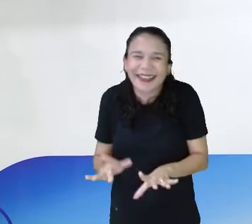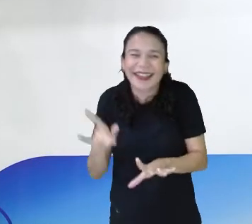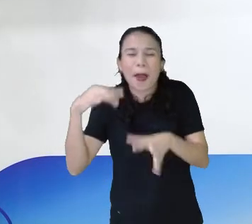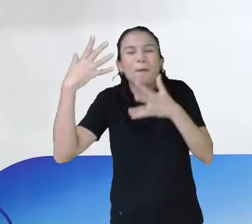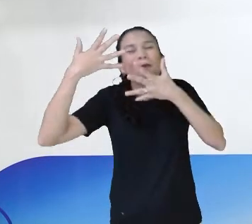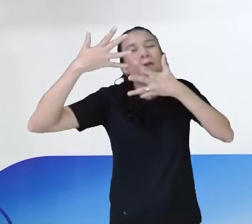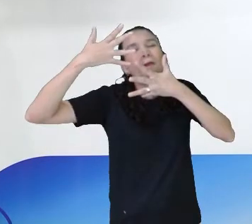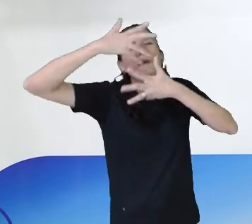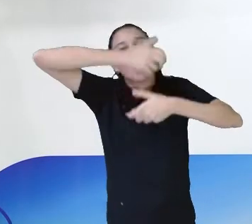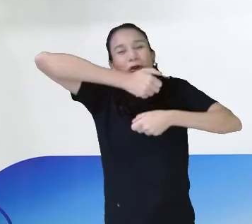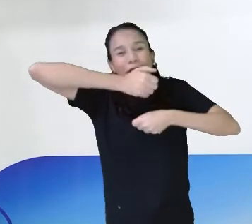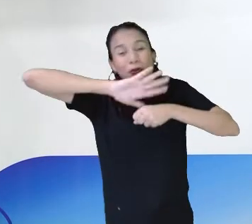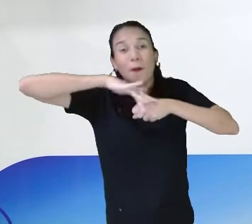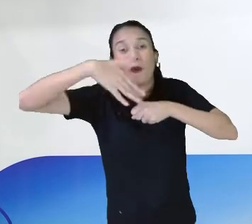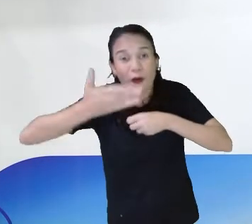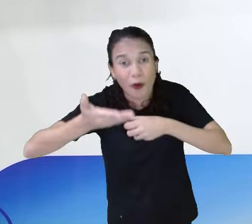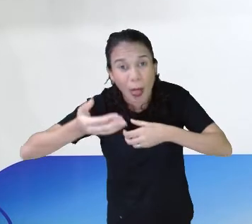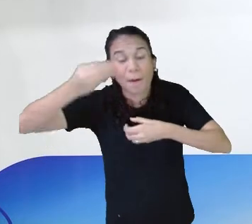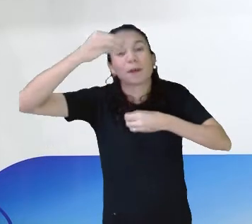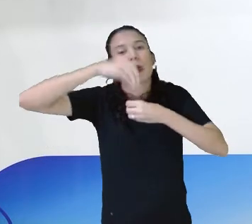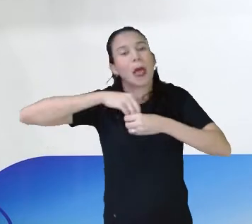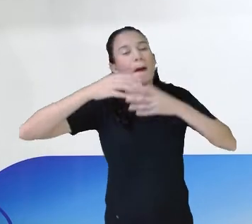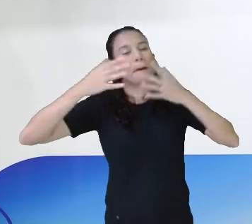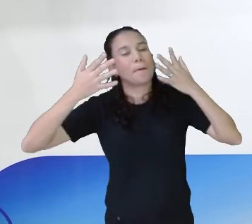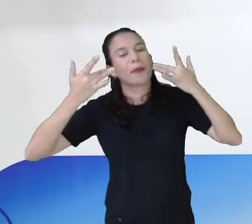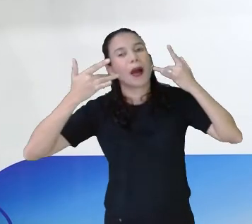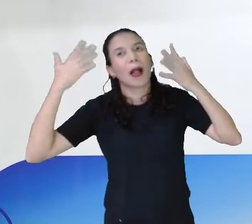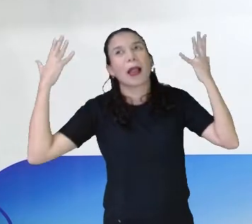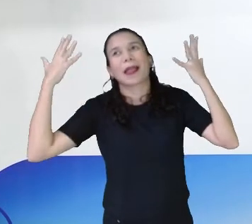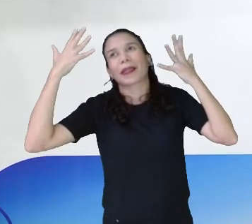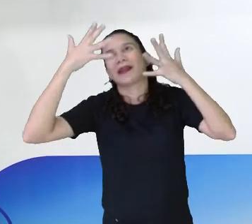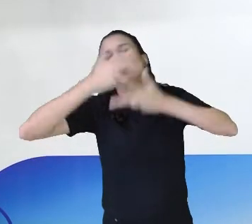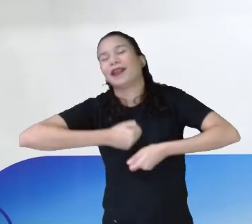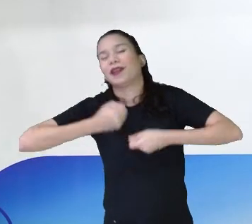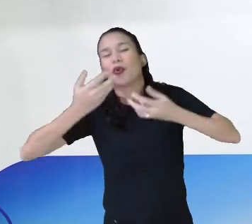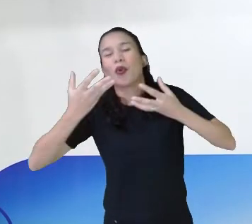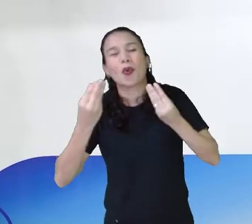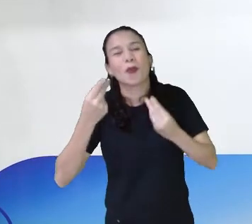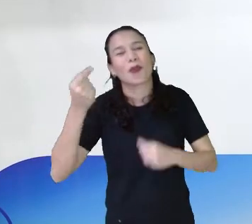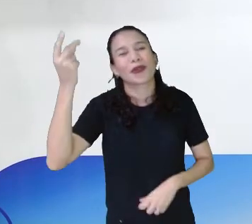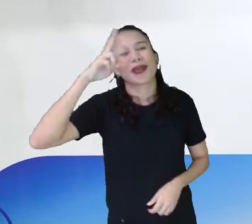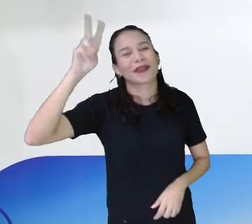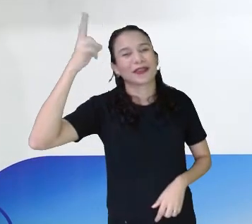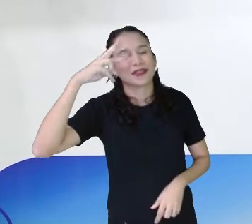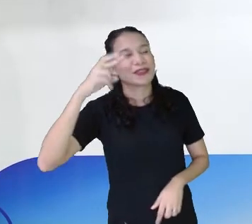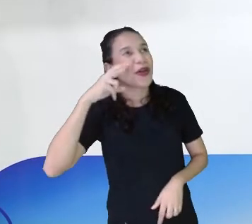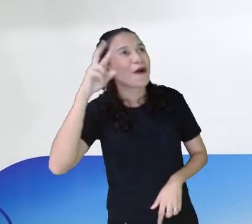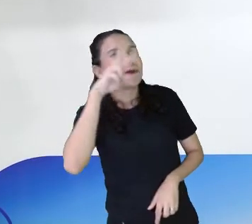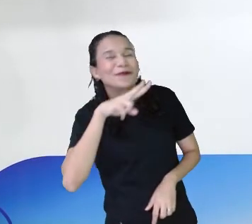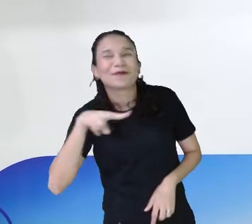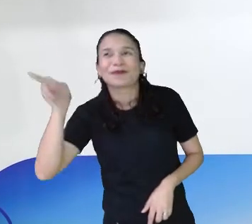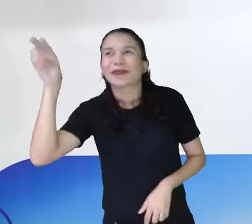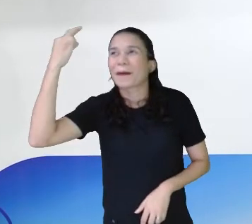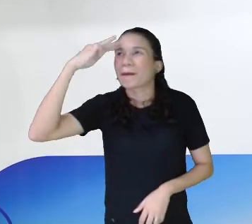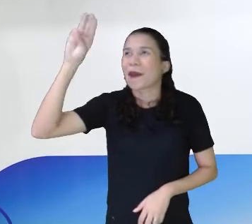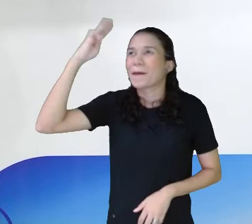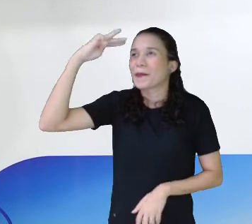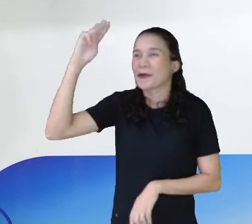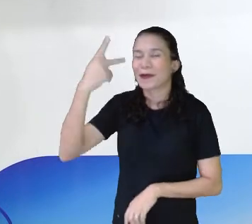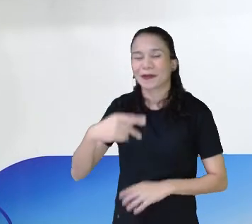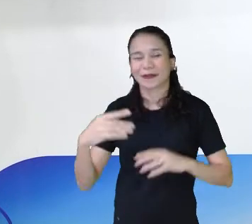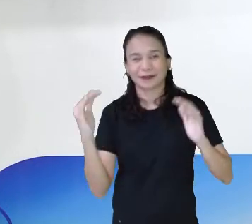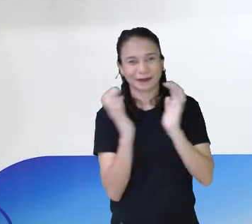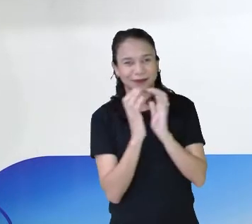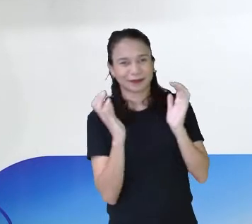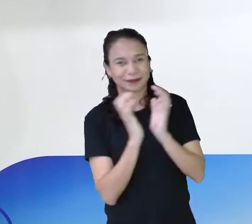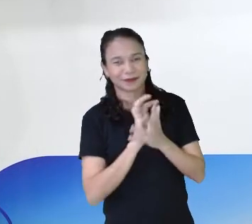muito bonito, não só por fora, como também por dentro, e é carregado de histórias e de memórias do Recife.